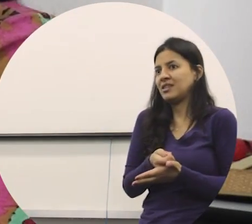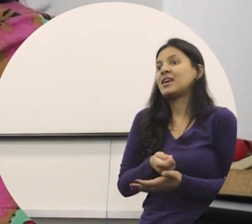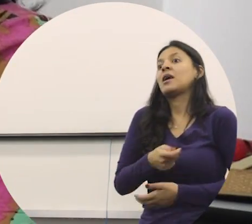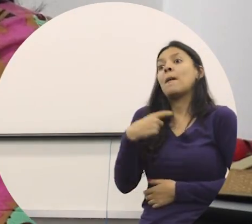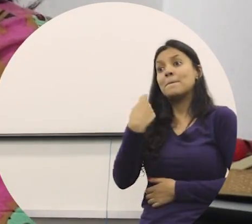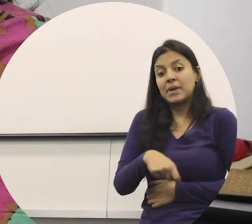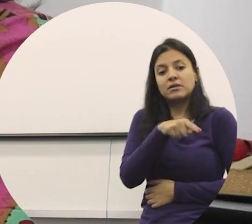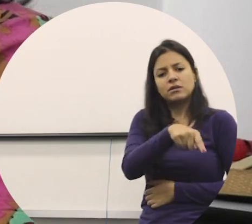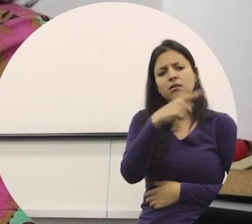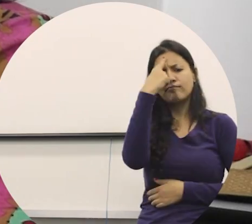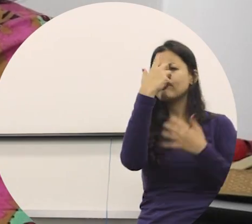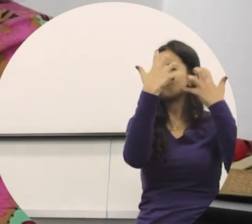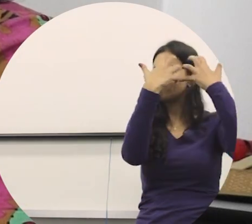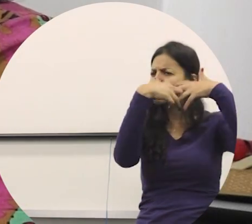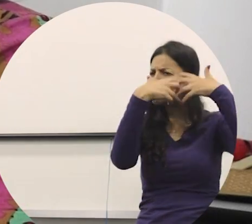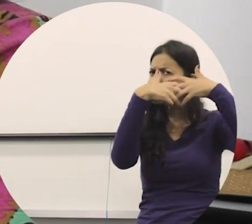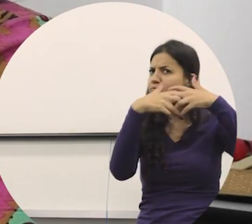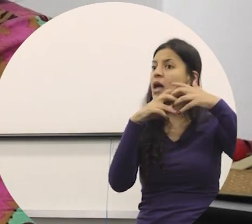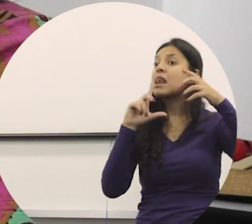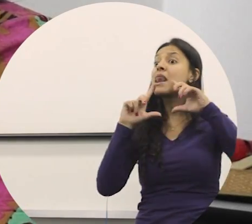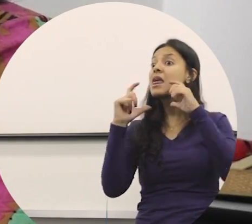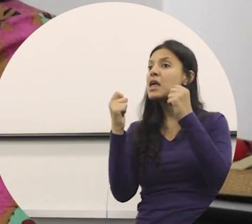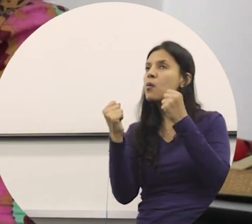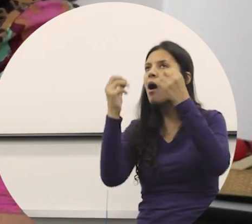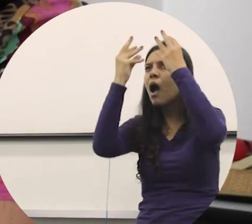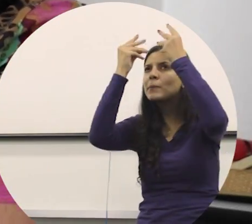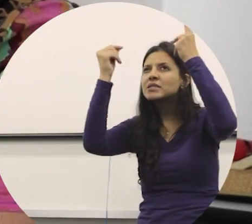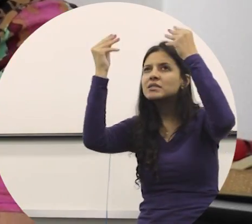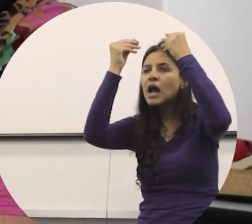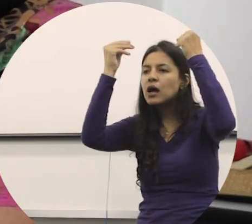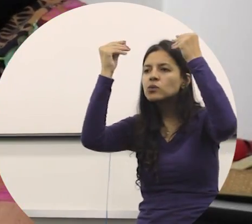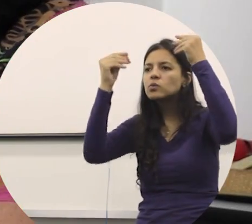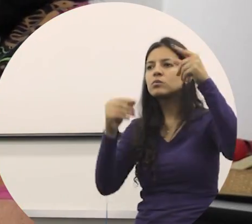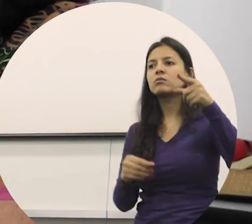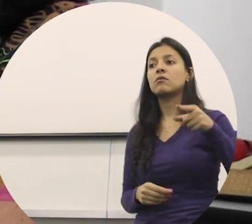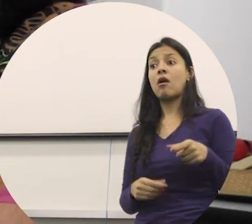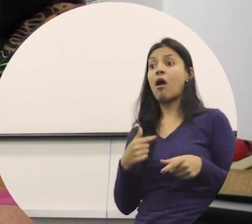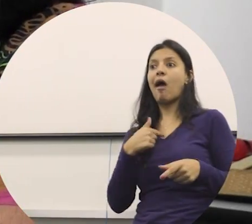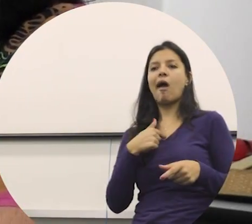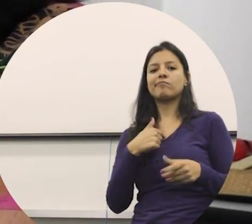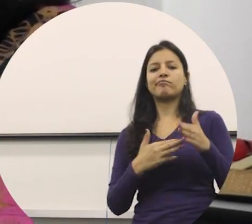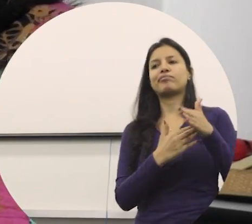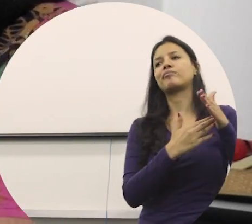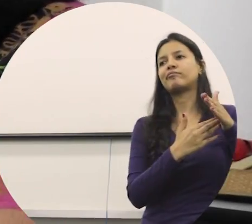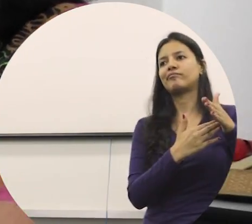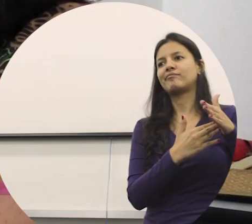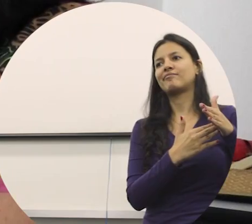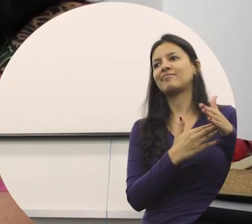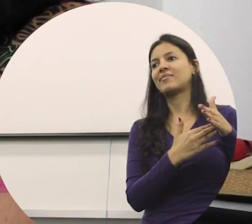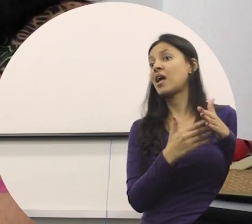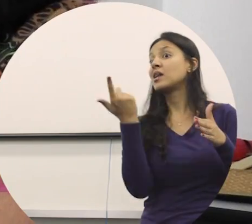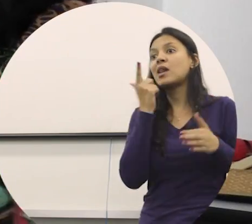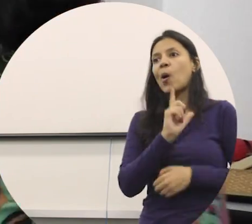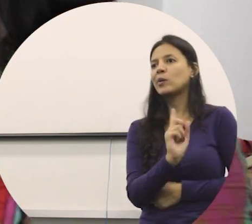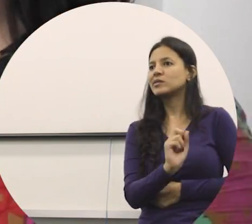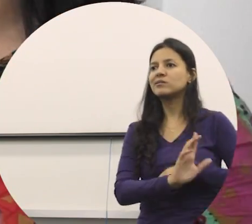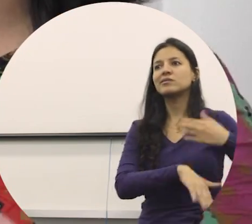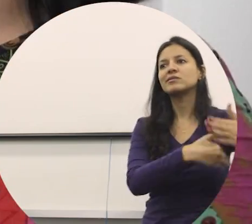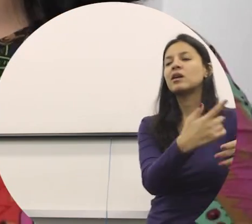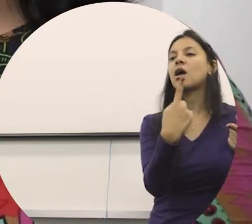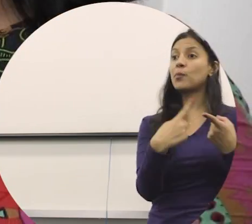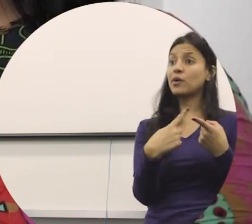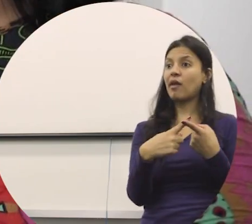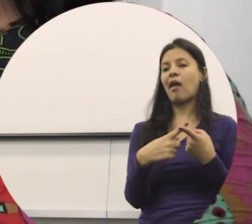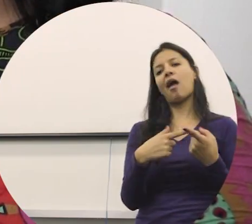um pensamento, uma reflexão linguística abstrata, eu paro aí, sabe? Eu não consigo. E aí, o que